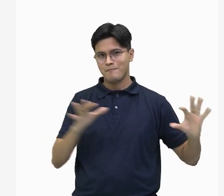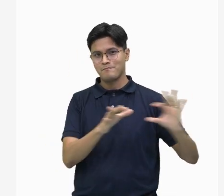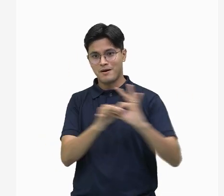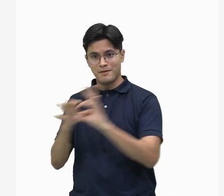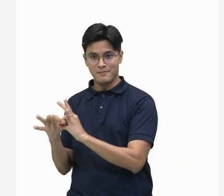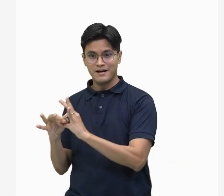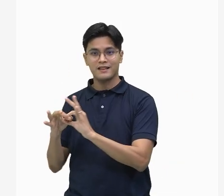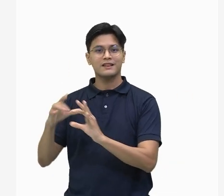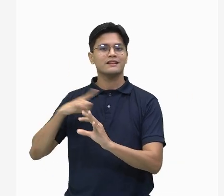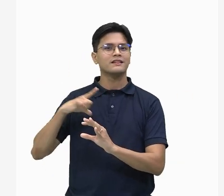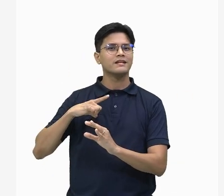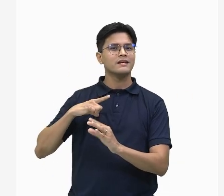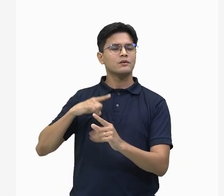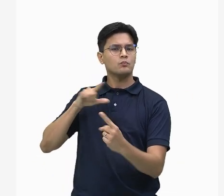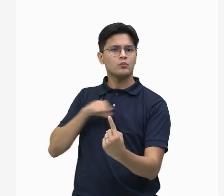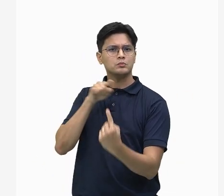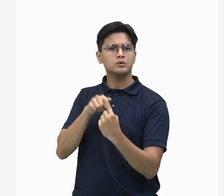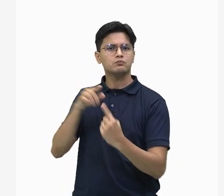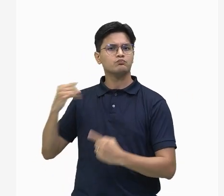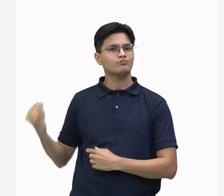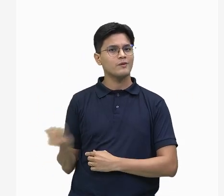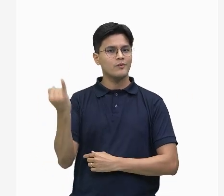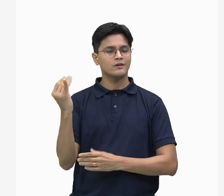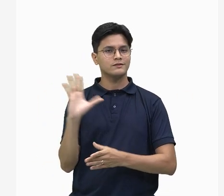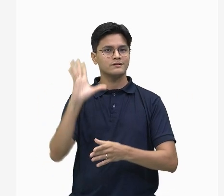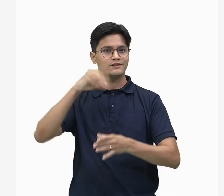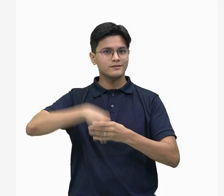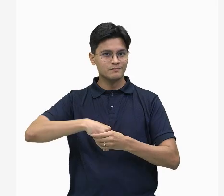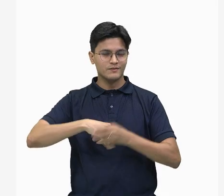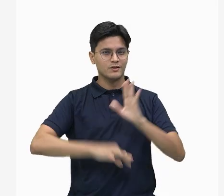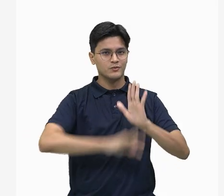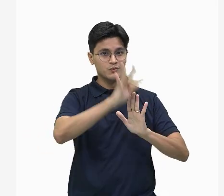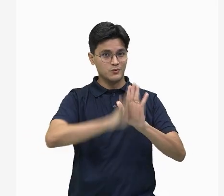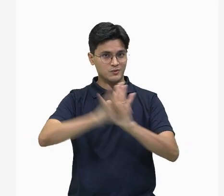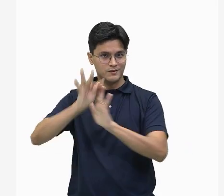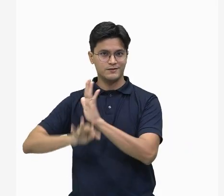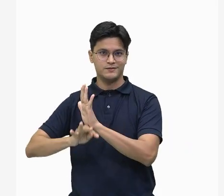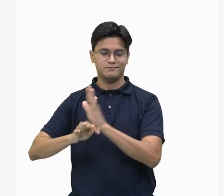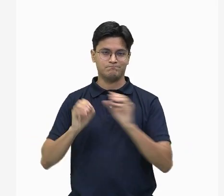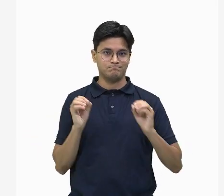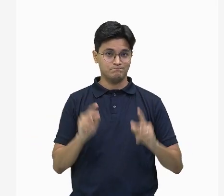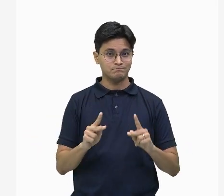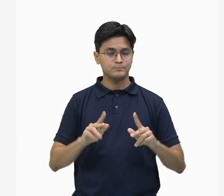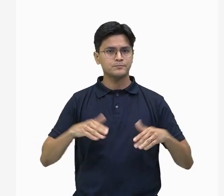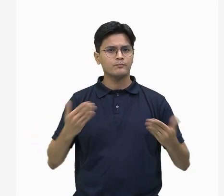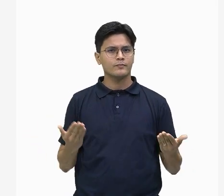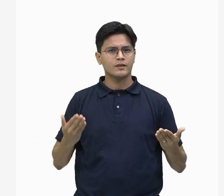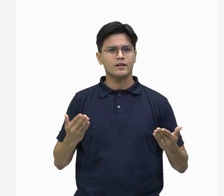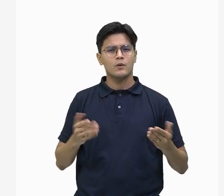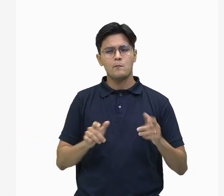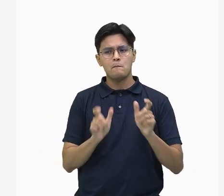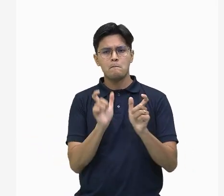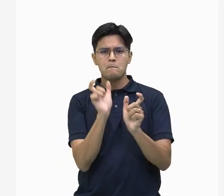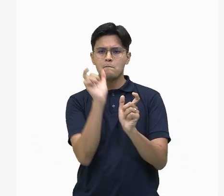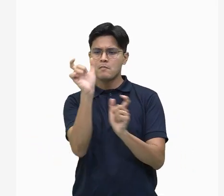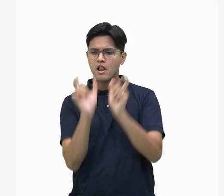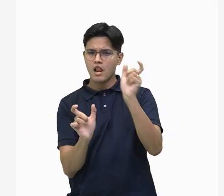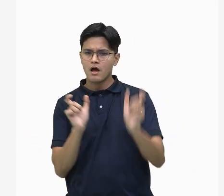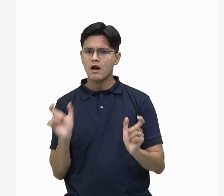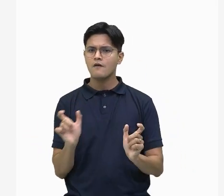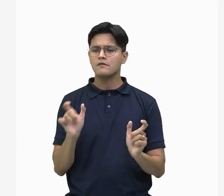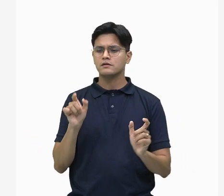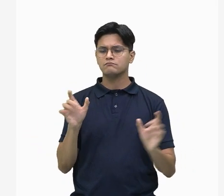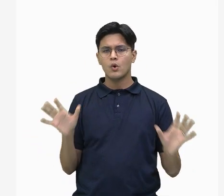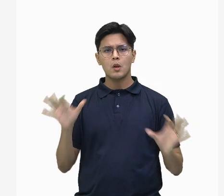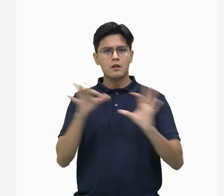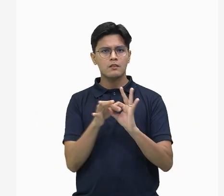um papel fundamental dentro dos textos, tá? Todas essas palavras, todos esses conectivos,